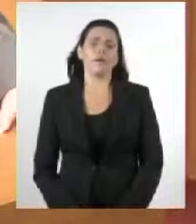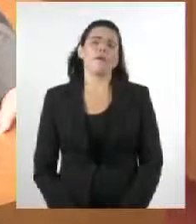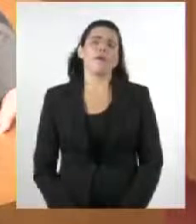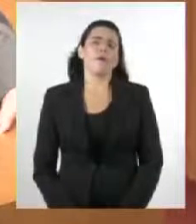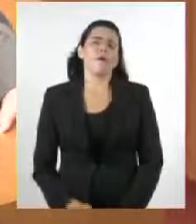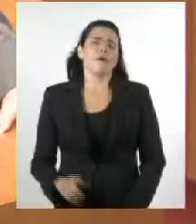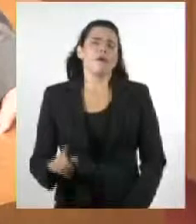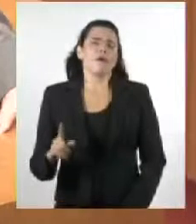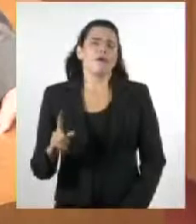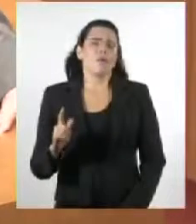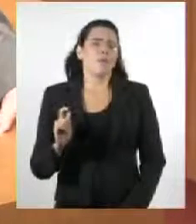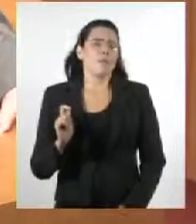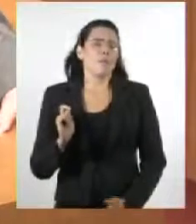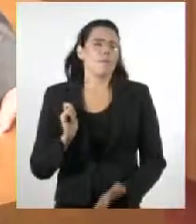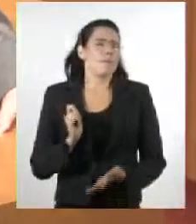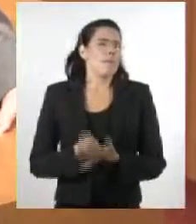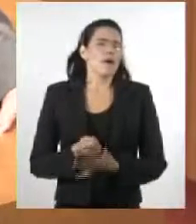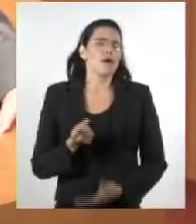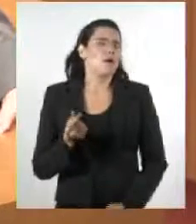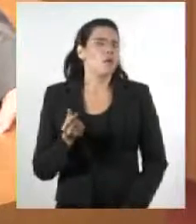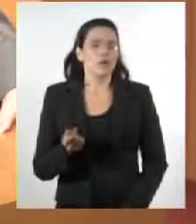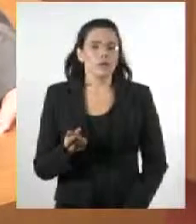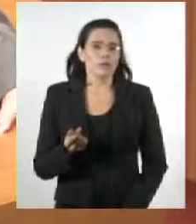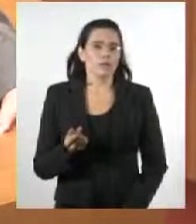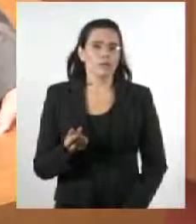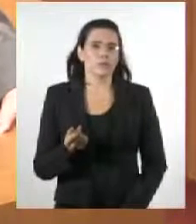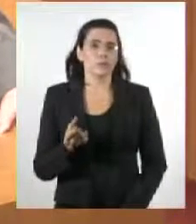R$4,11, deputado Rafael Leitor.